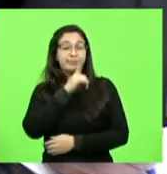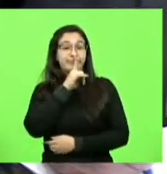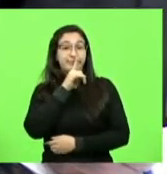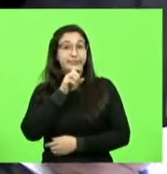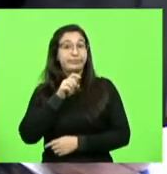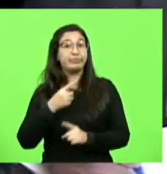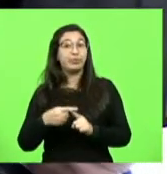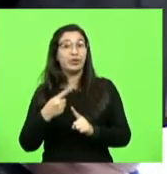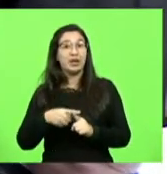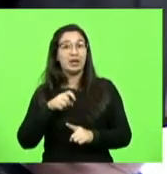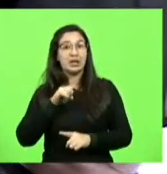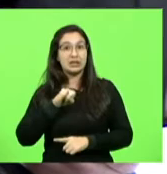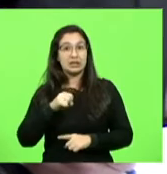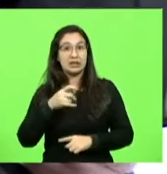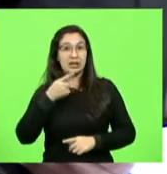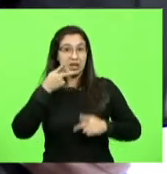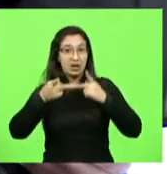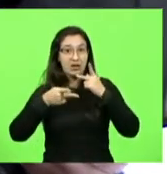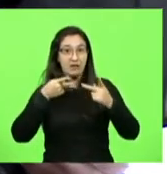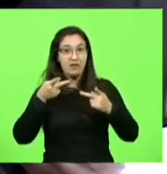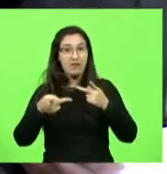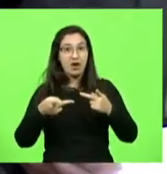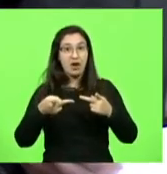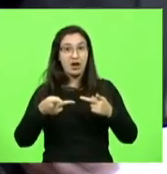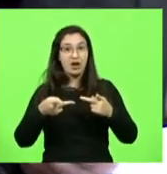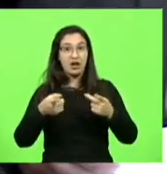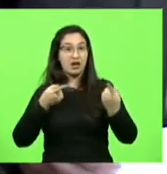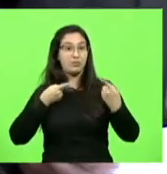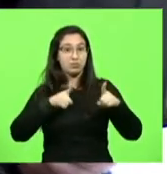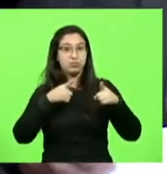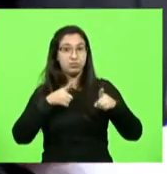boca, vai tomar pancada na rede social, vai ser atacado.